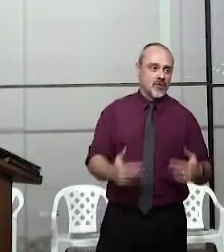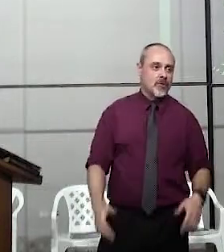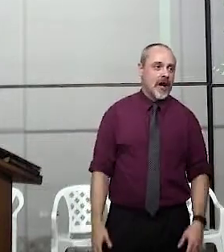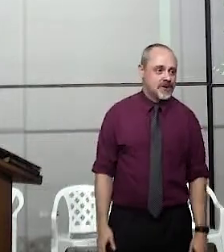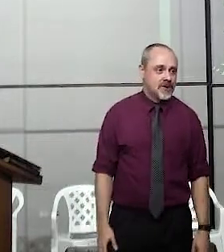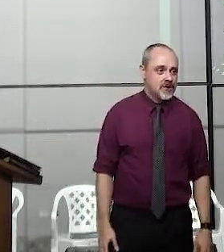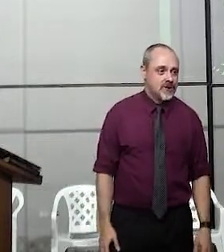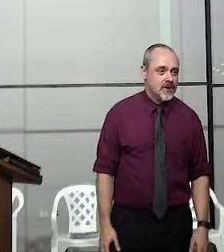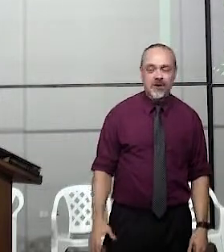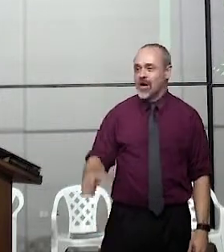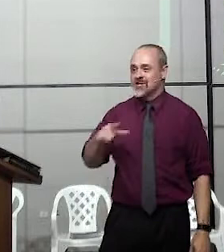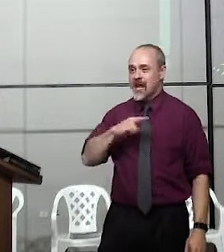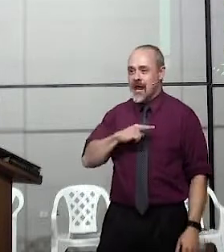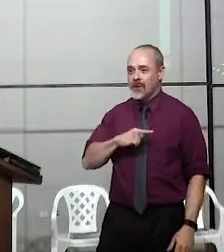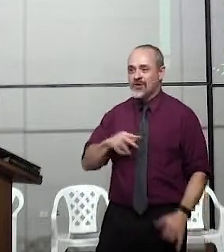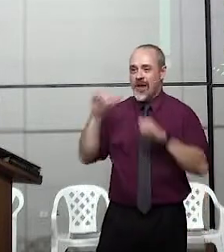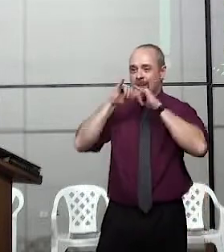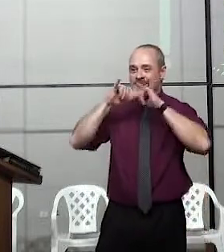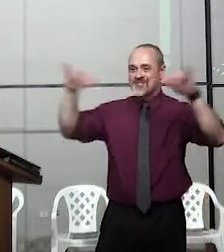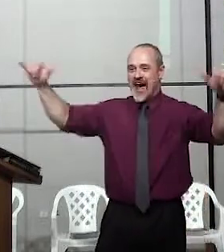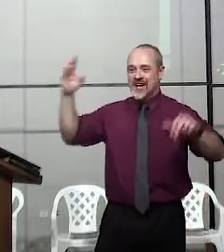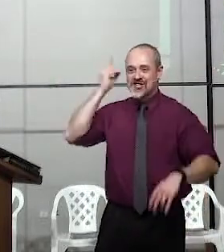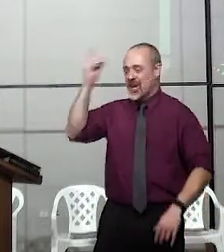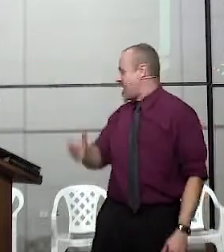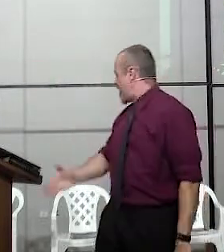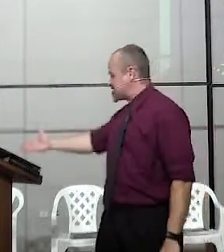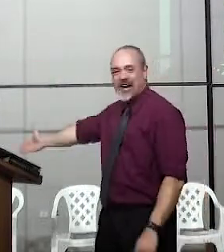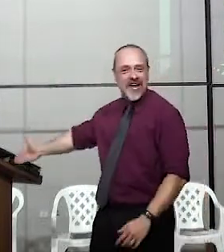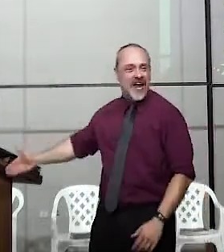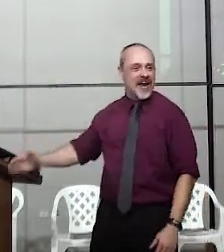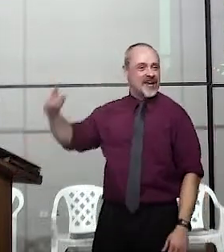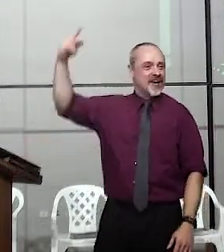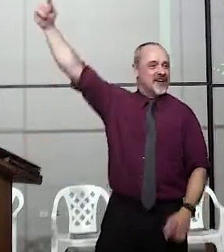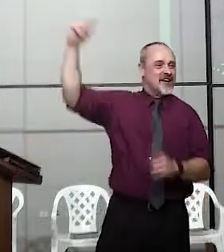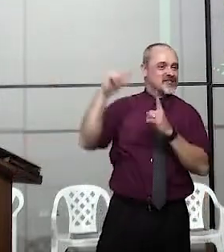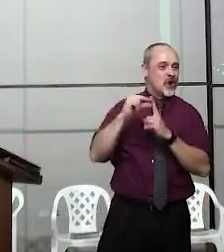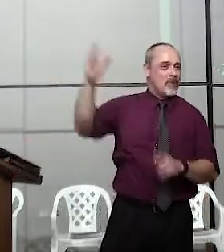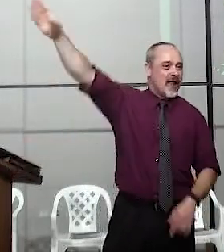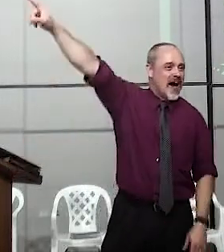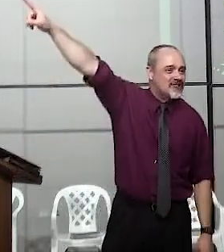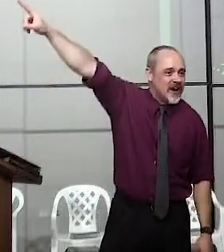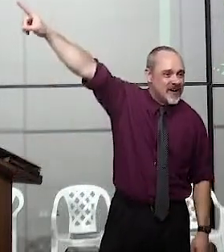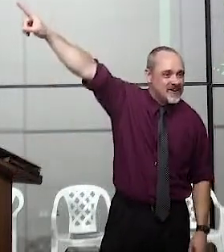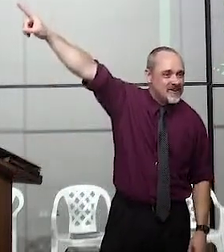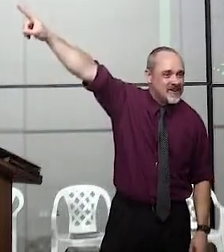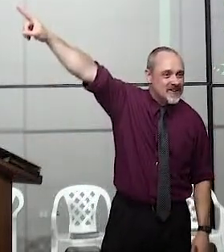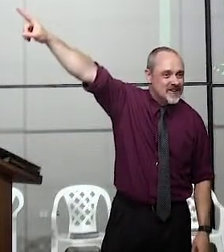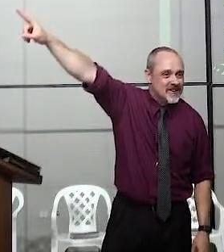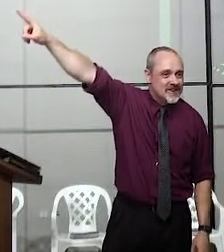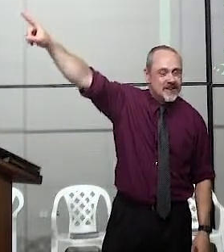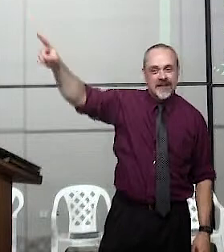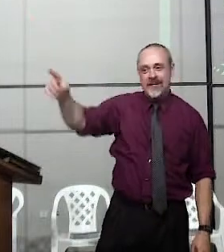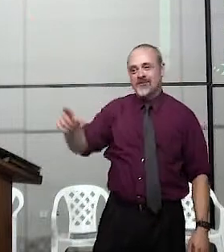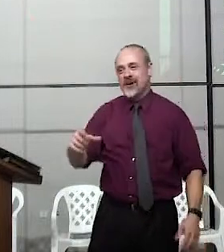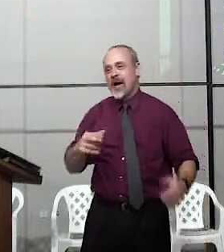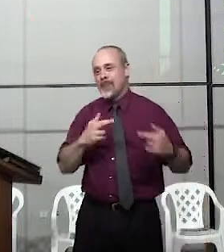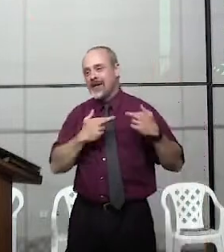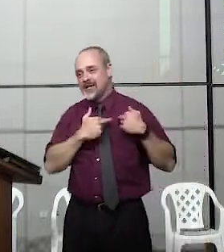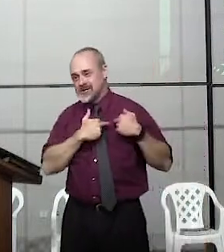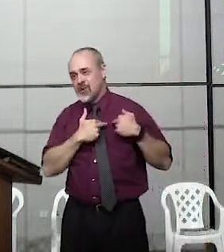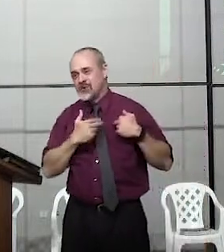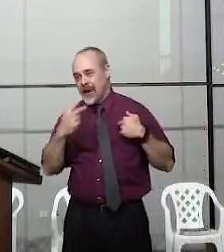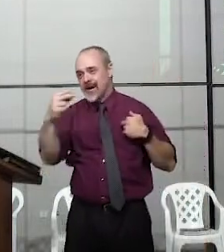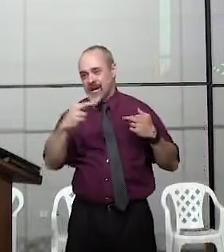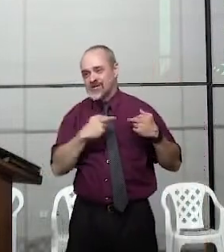minha responsabilidade. Nós temos a mensagem de Deus aqui na sua palavra. Fica a